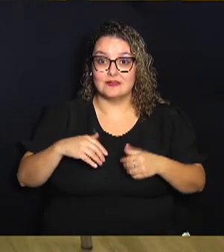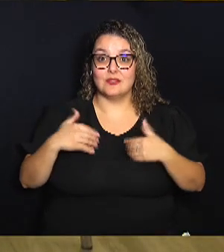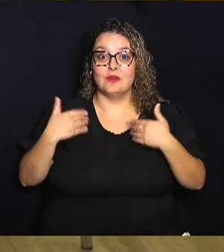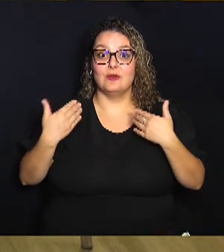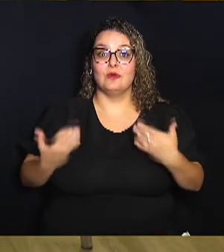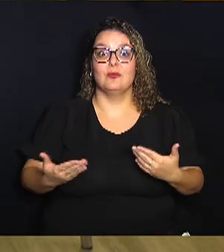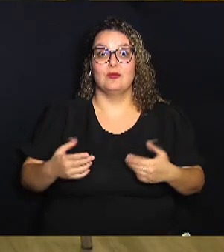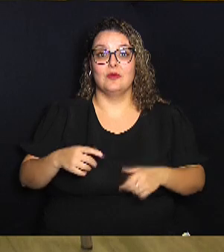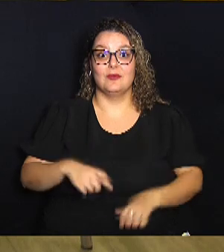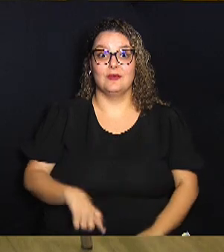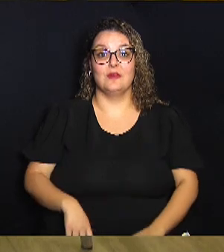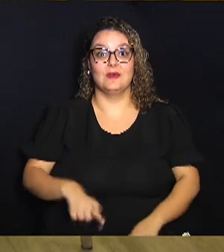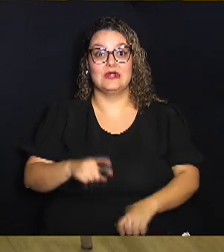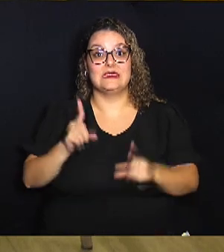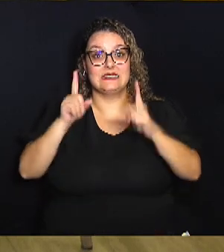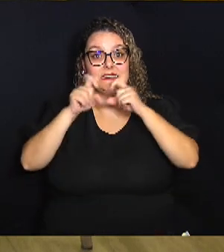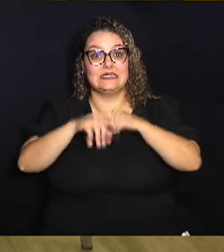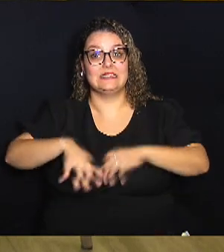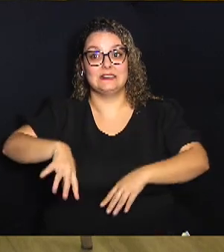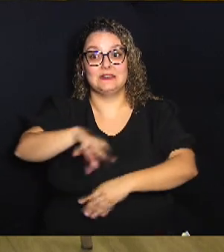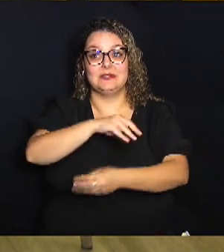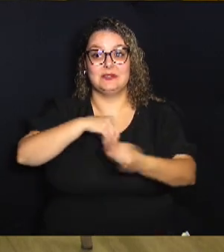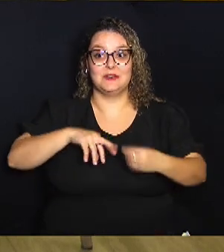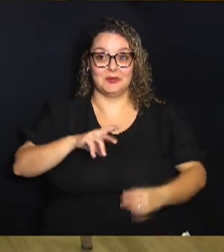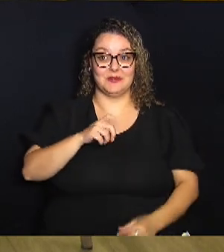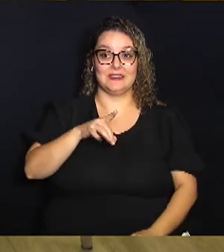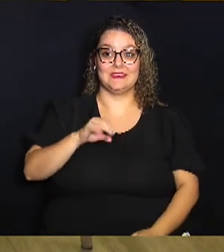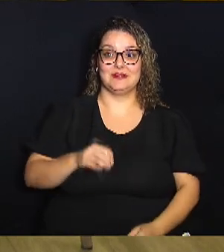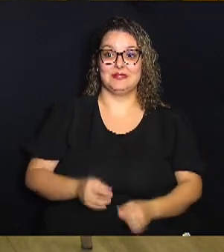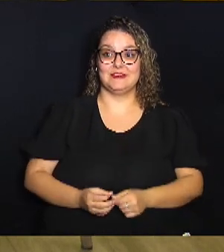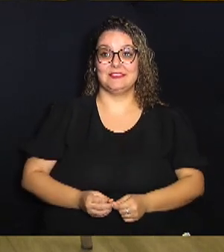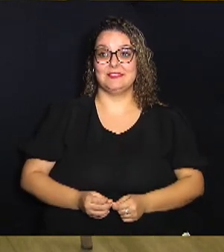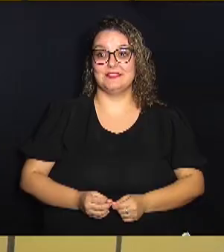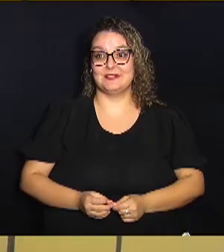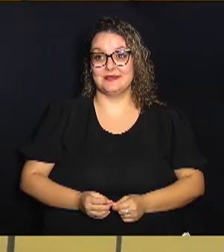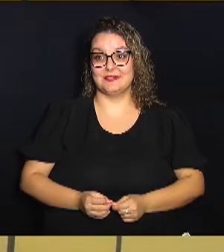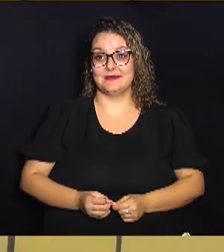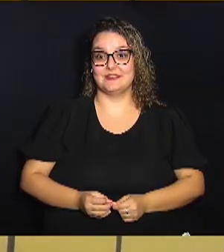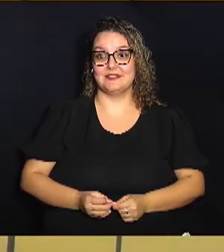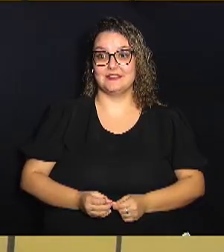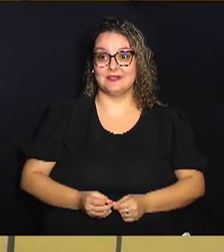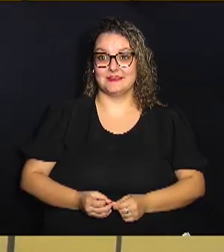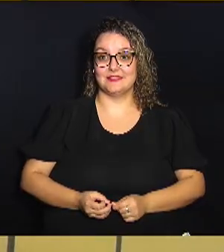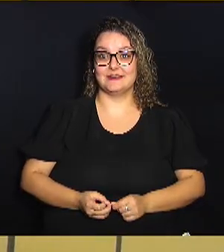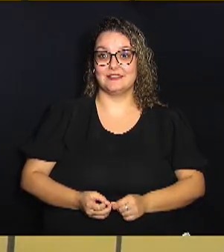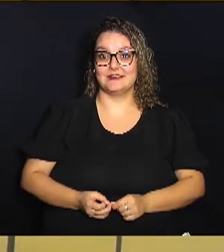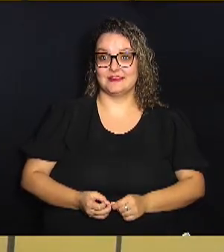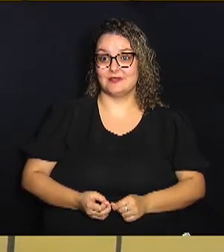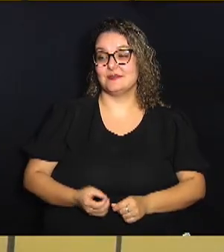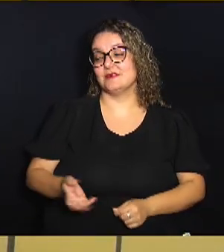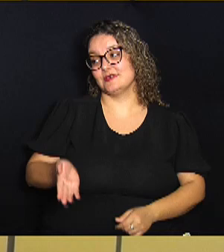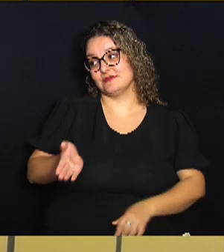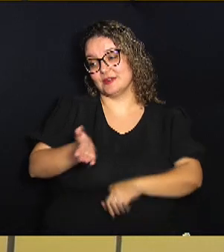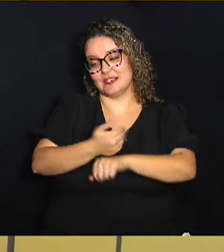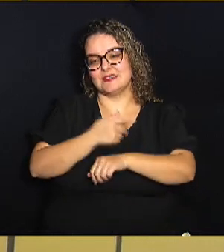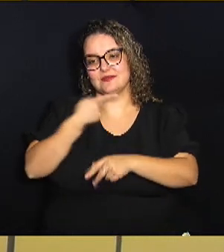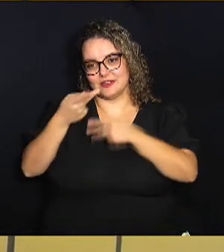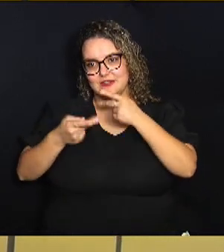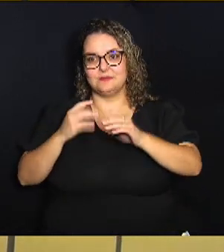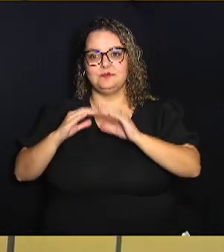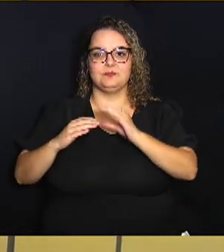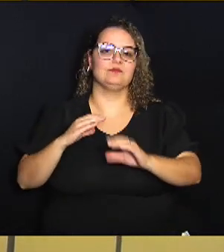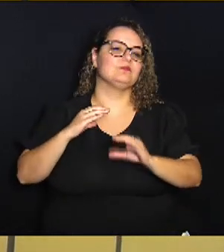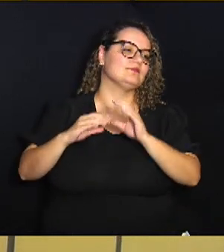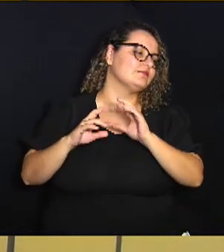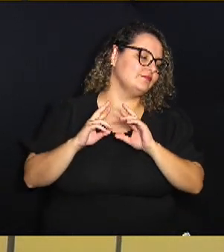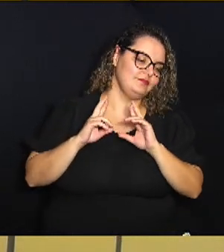desafio nesse balaio todo, então, hein, Rodrigo? A questão que a gente estava falando antes da comunicação é fundamental. São formas de se comunicar